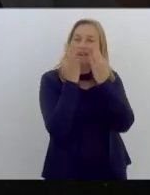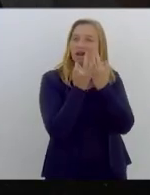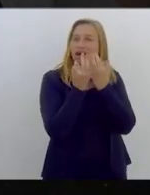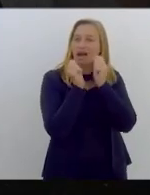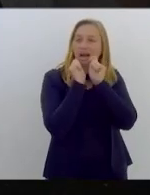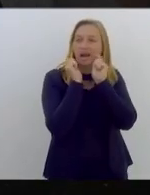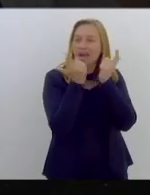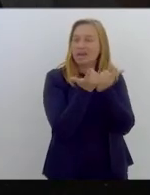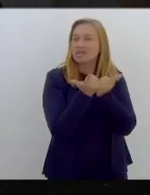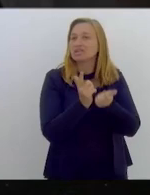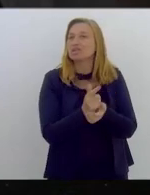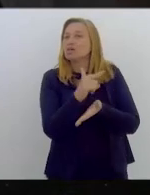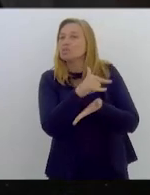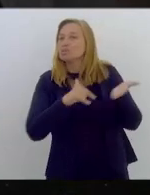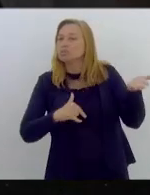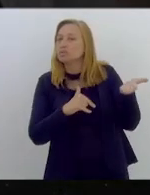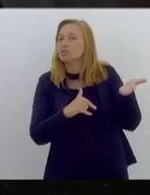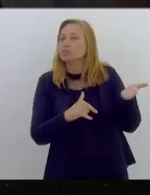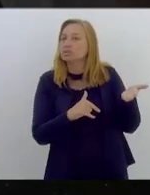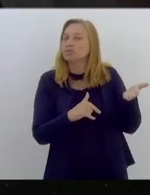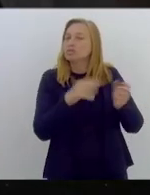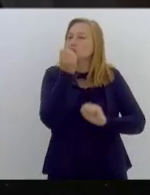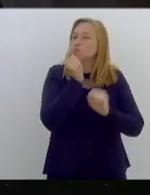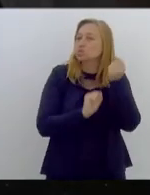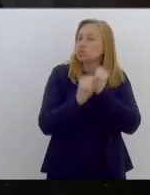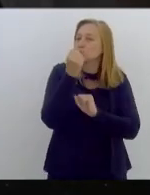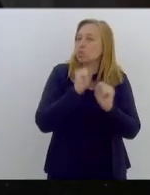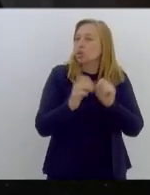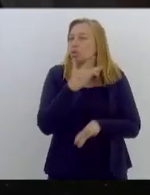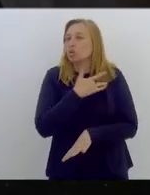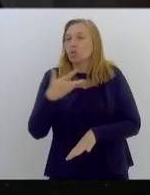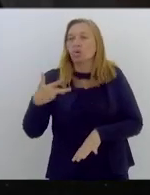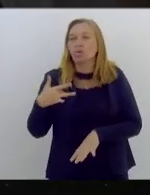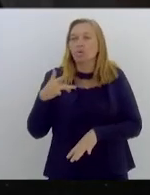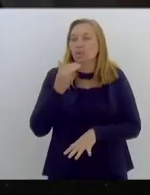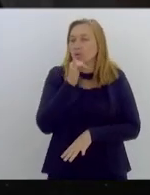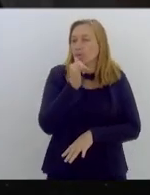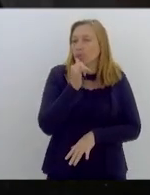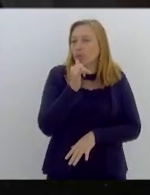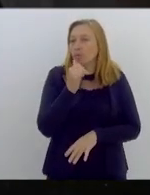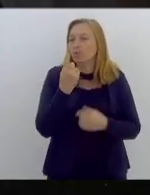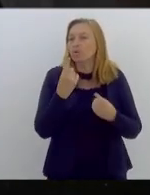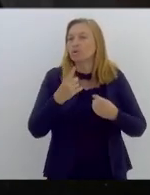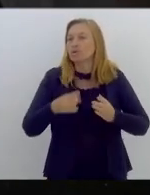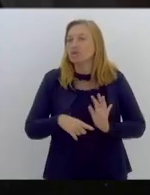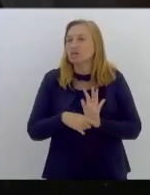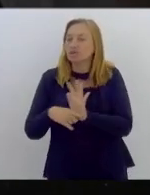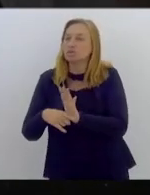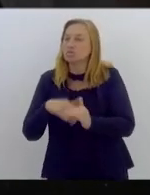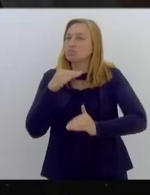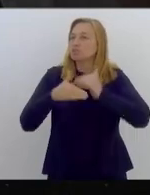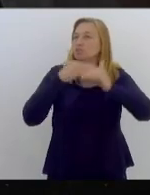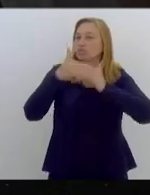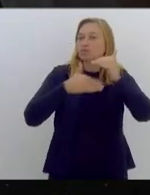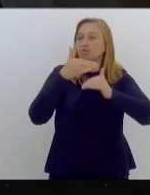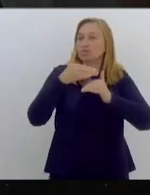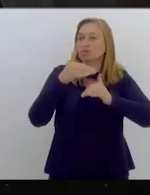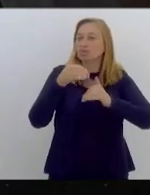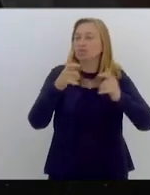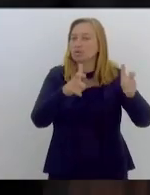intitulado Complexo Econômico Industrial da Saúde Fluminense e Contribuições para o Desenvolvimento